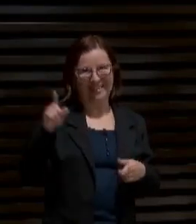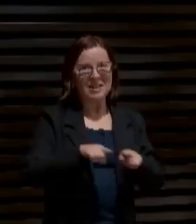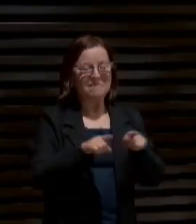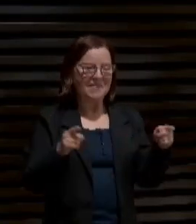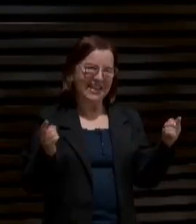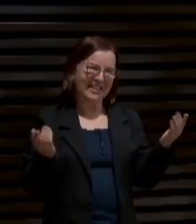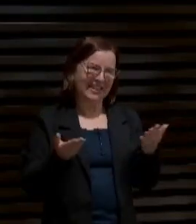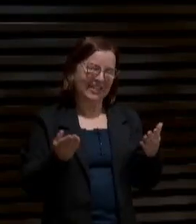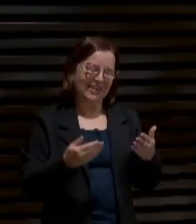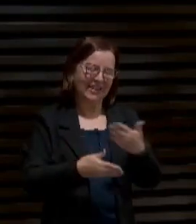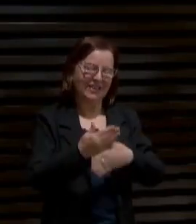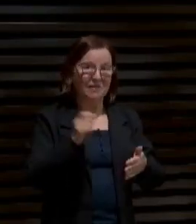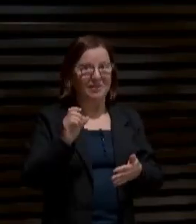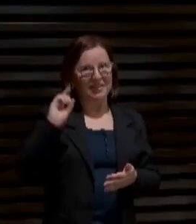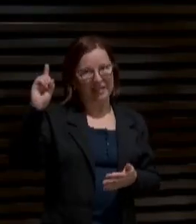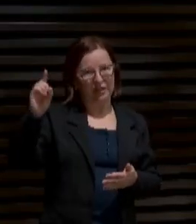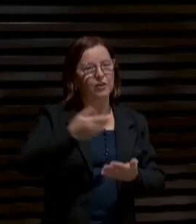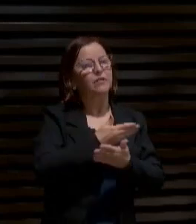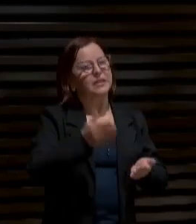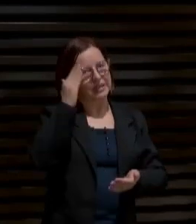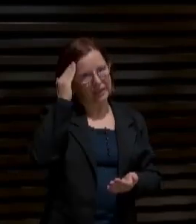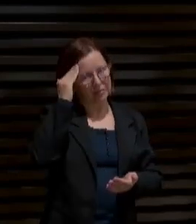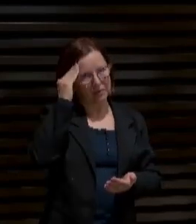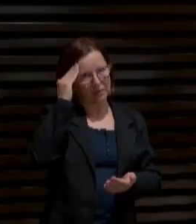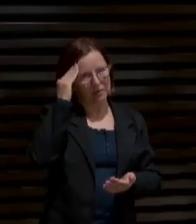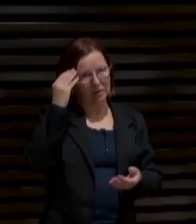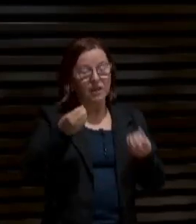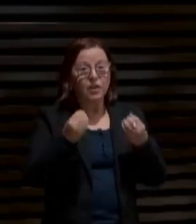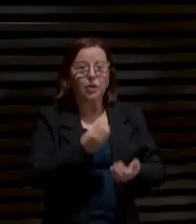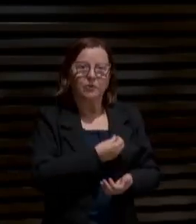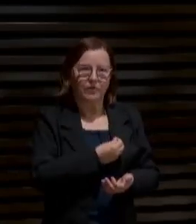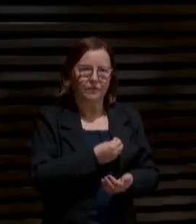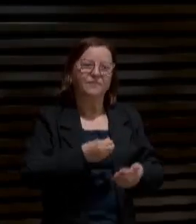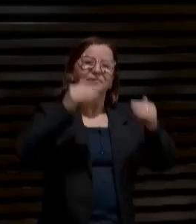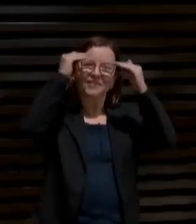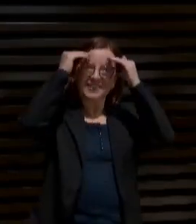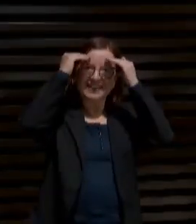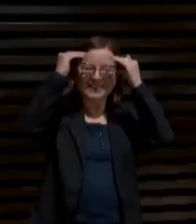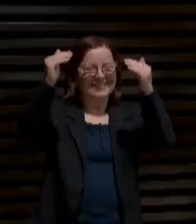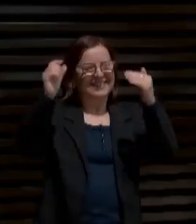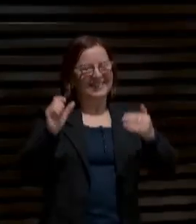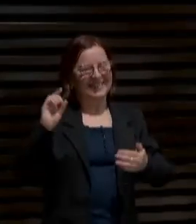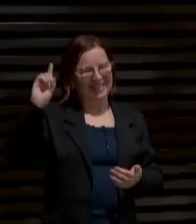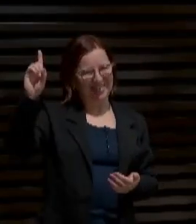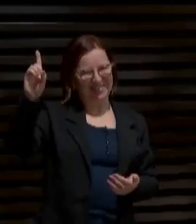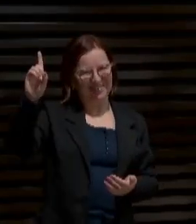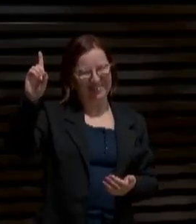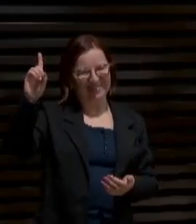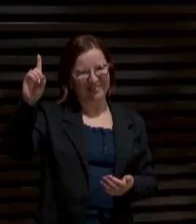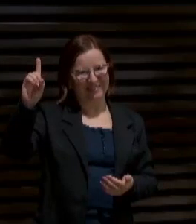palavra vocês sabem e como é que vocês devem andar e em obediência a palavra de Deus